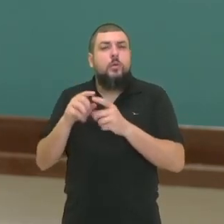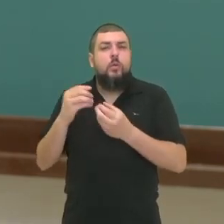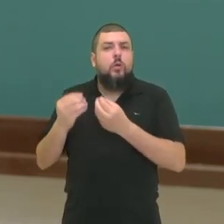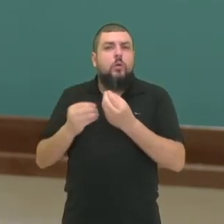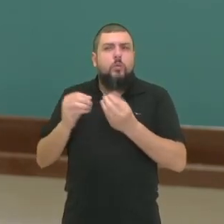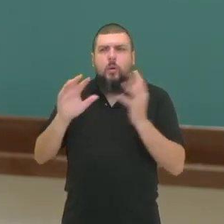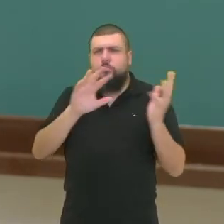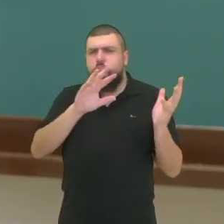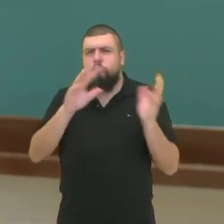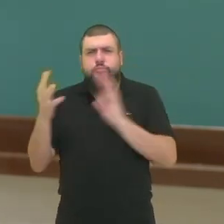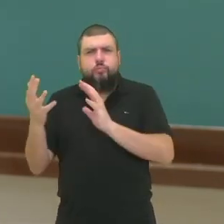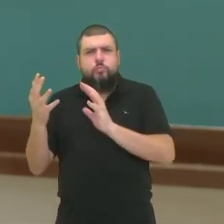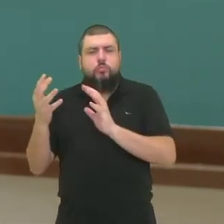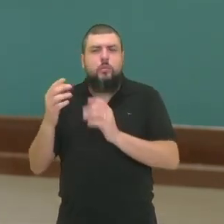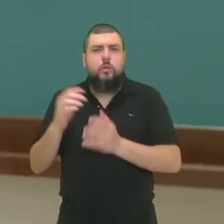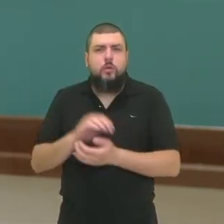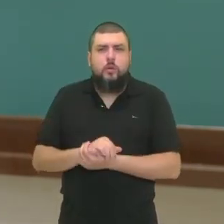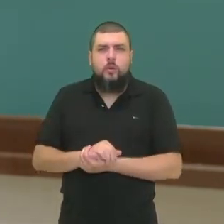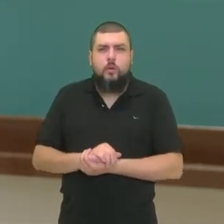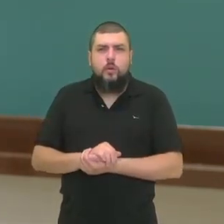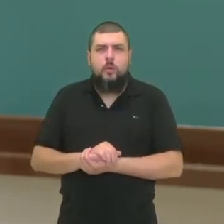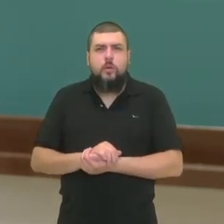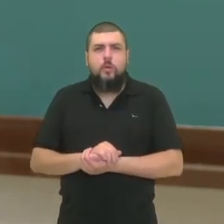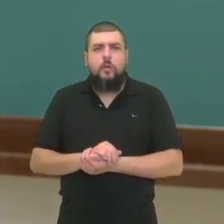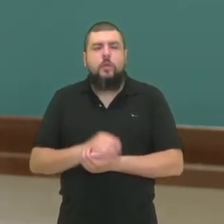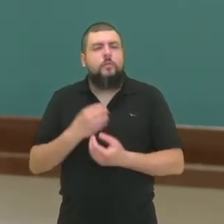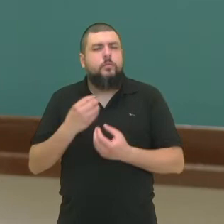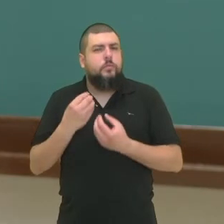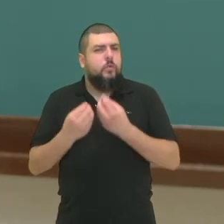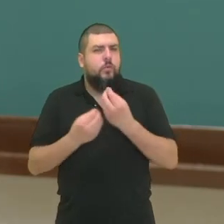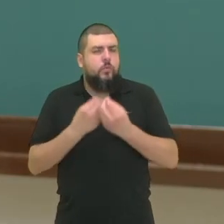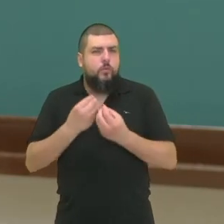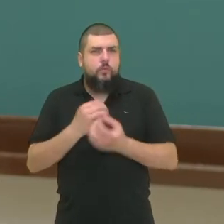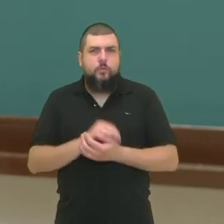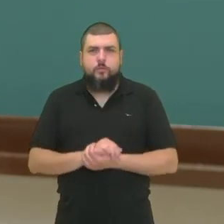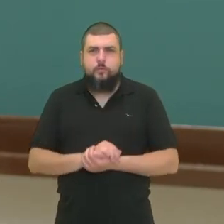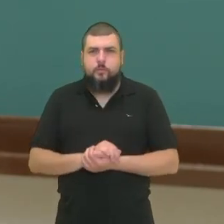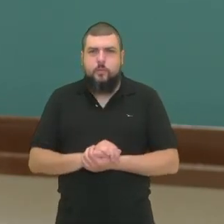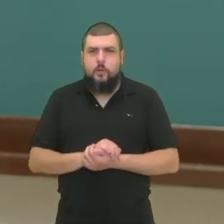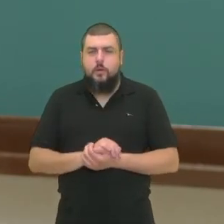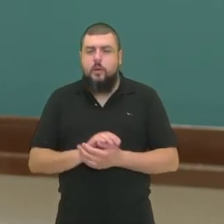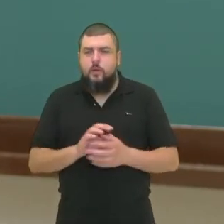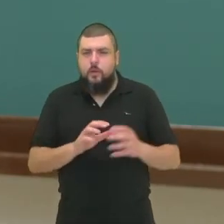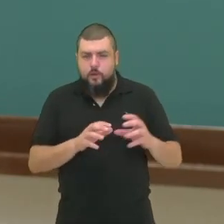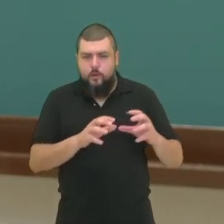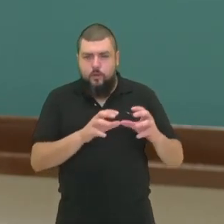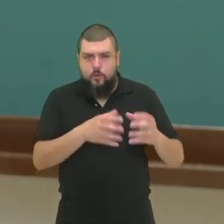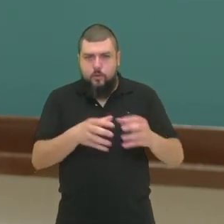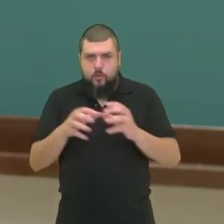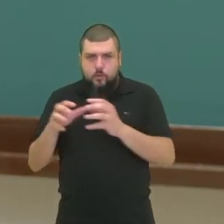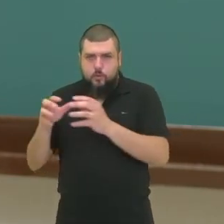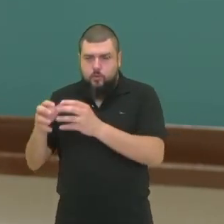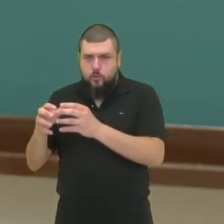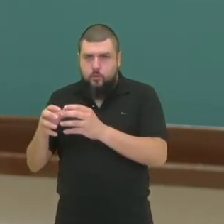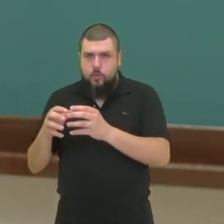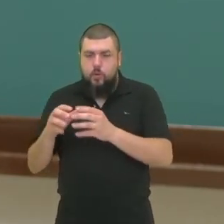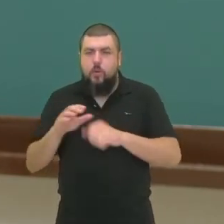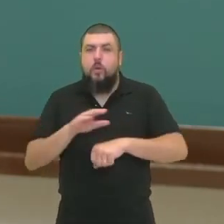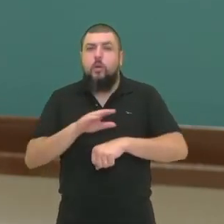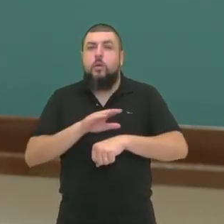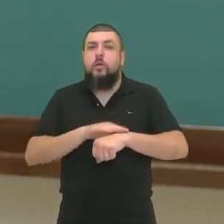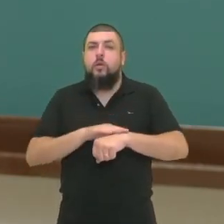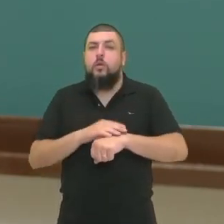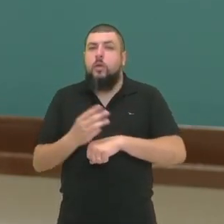brutas. Como vai funcionar? Da seguinte maneira. Cada grupo terá 3 minutos para a